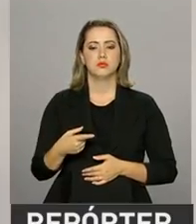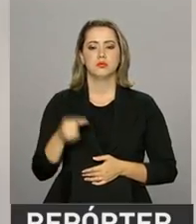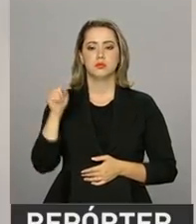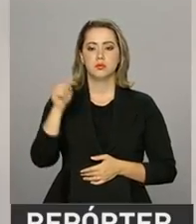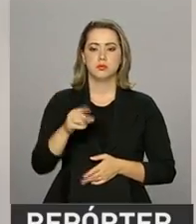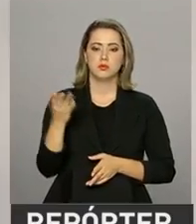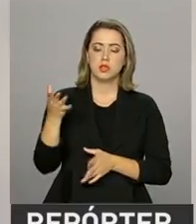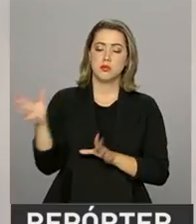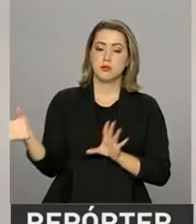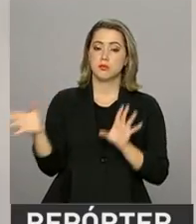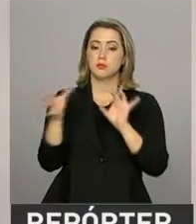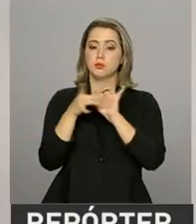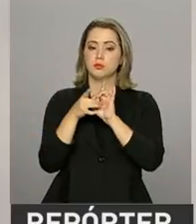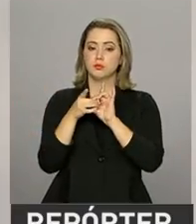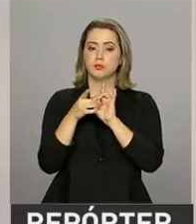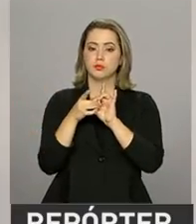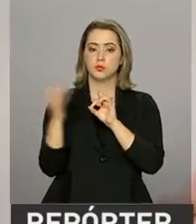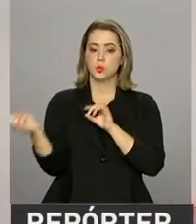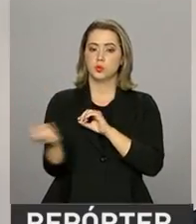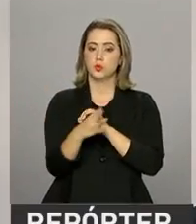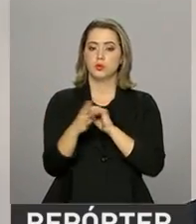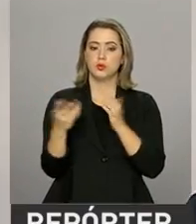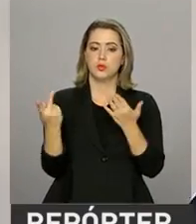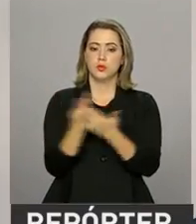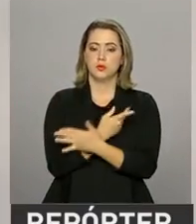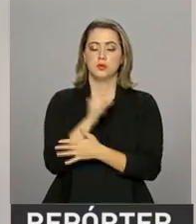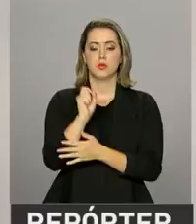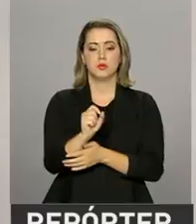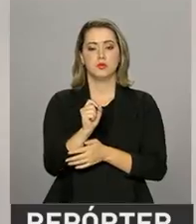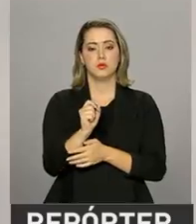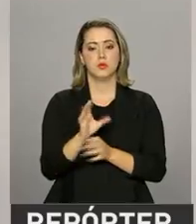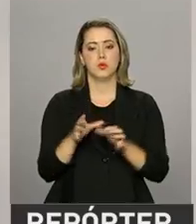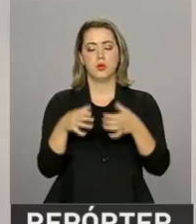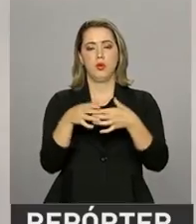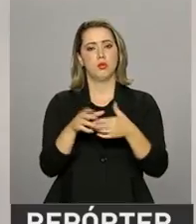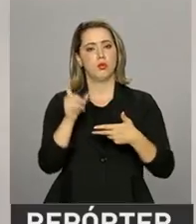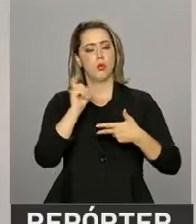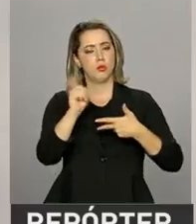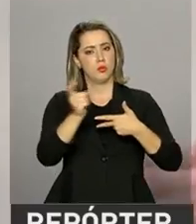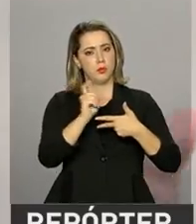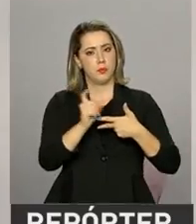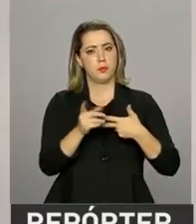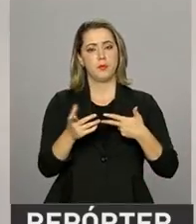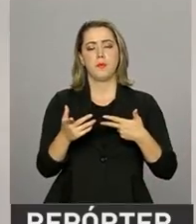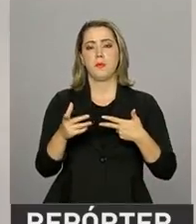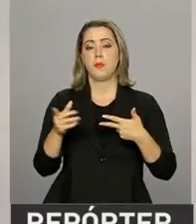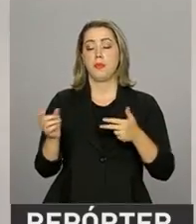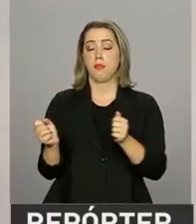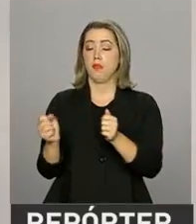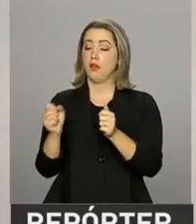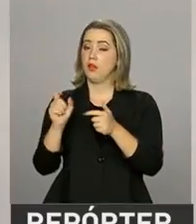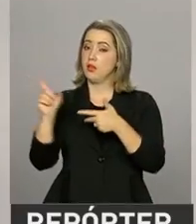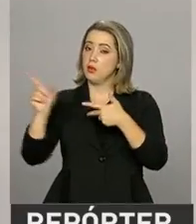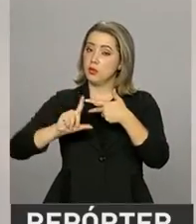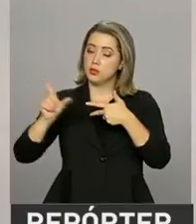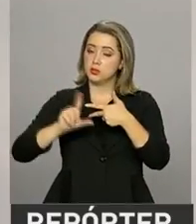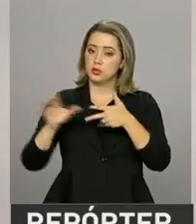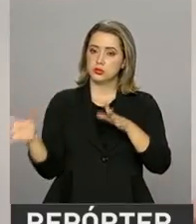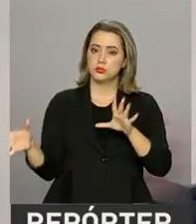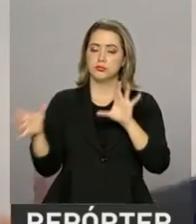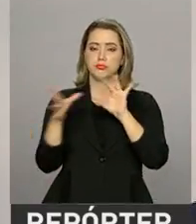relação nova que se estabeleceu entre o poder executivo eo poder legislativo